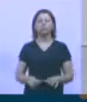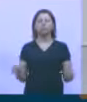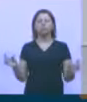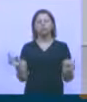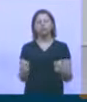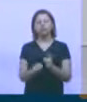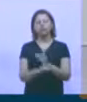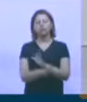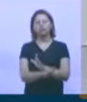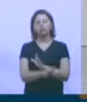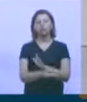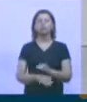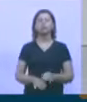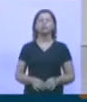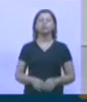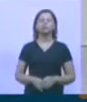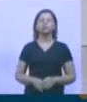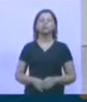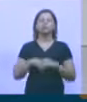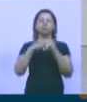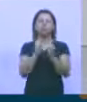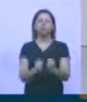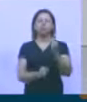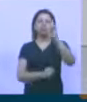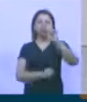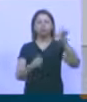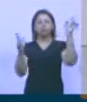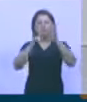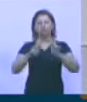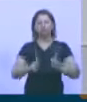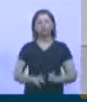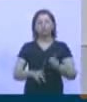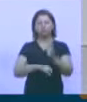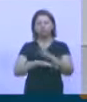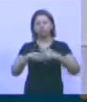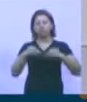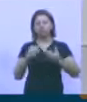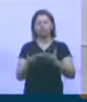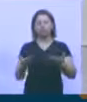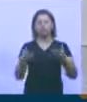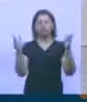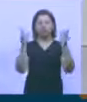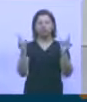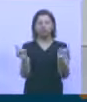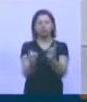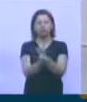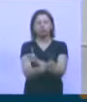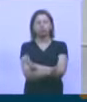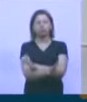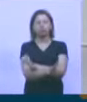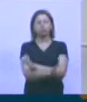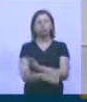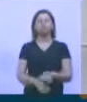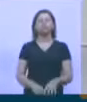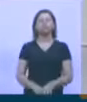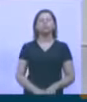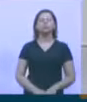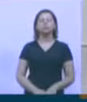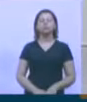you totally. Possa o Deus da paz curar-te completamente. Not partially in